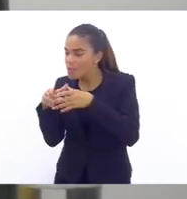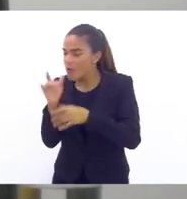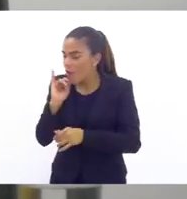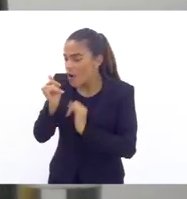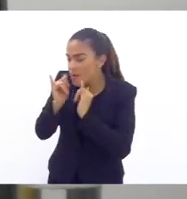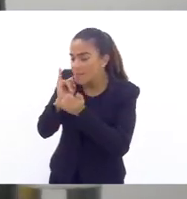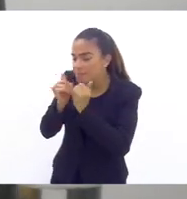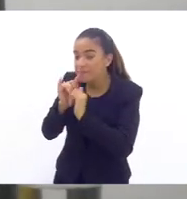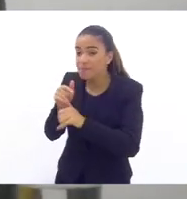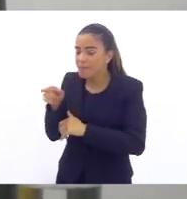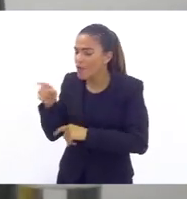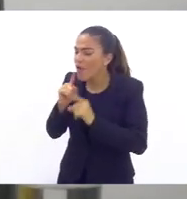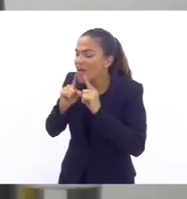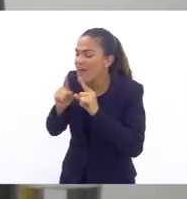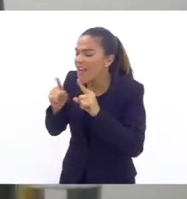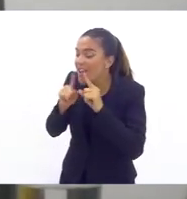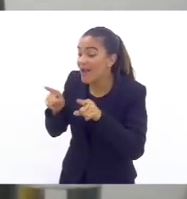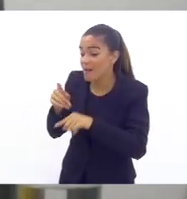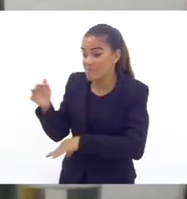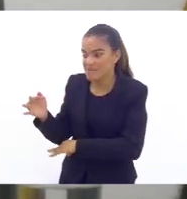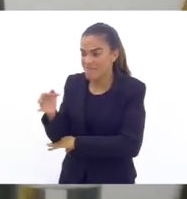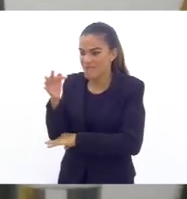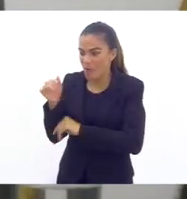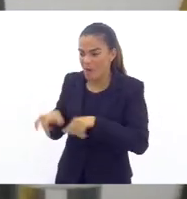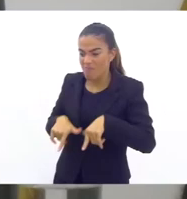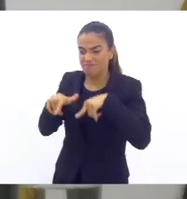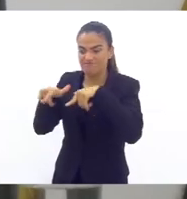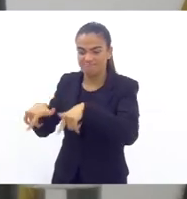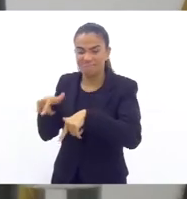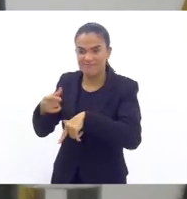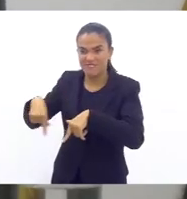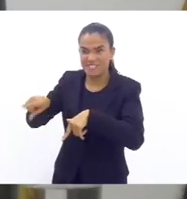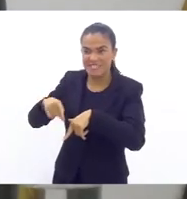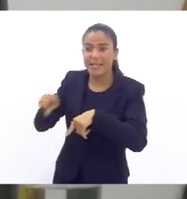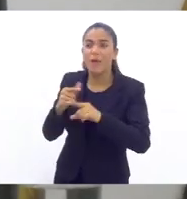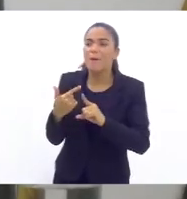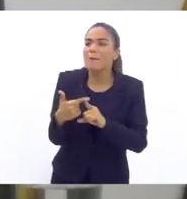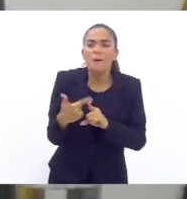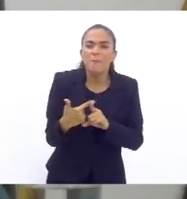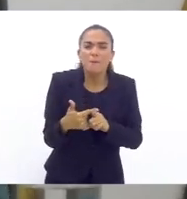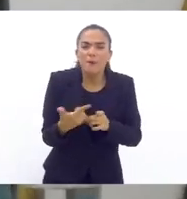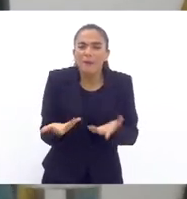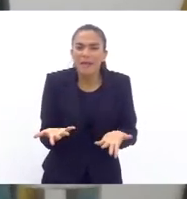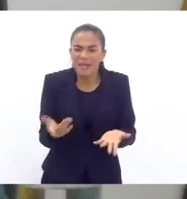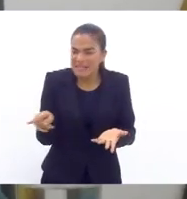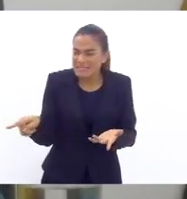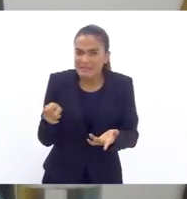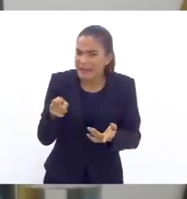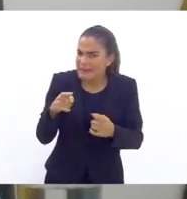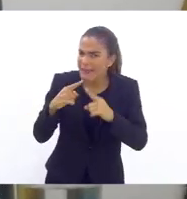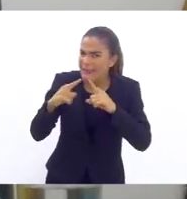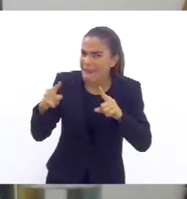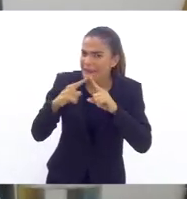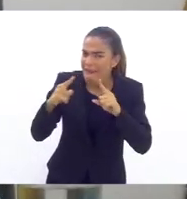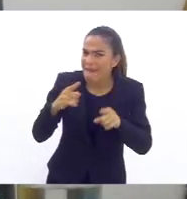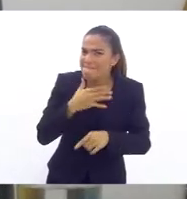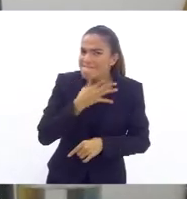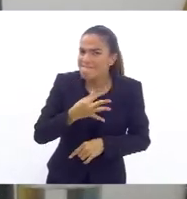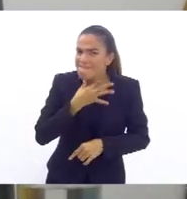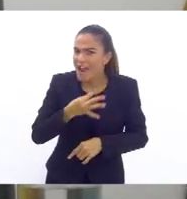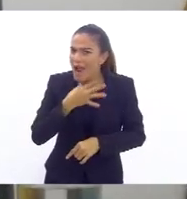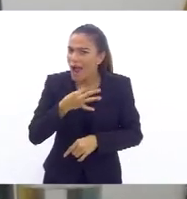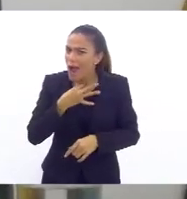Quero fazer uma reclamação formal para vocês isso daqui é uma calúnia injúria difamação